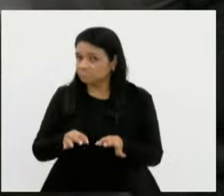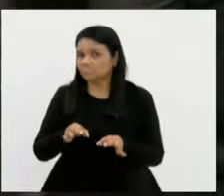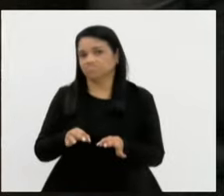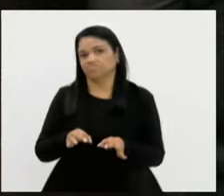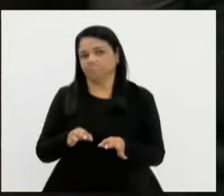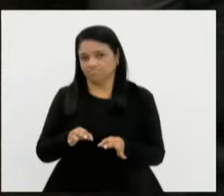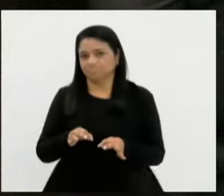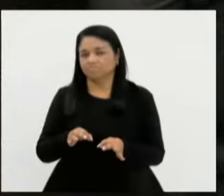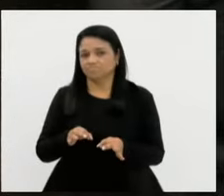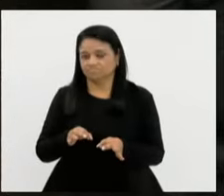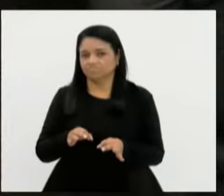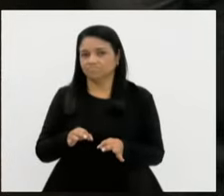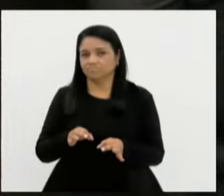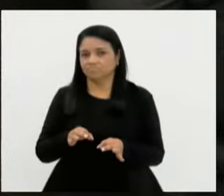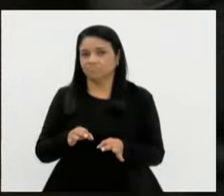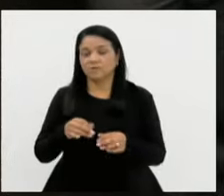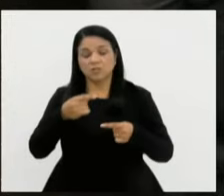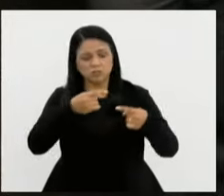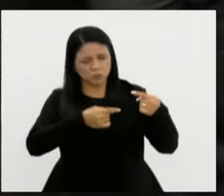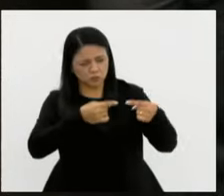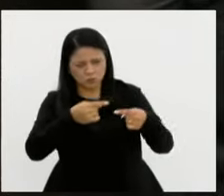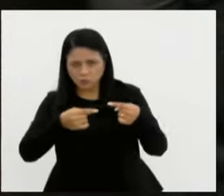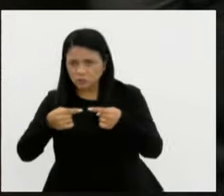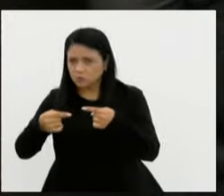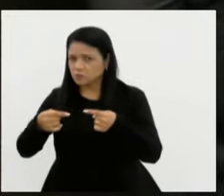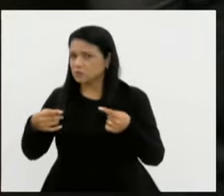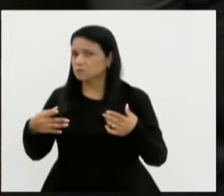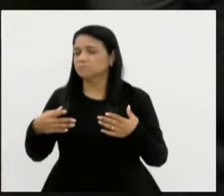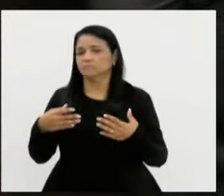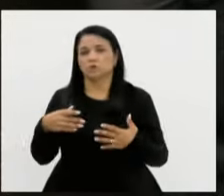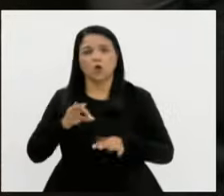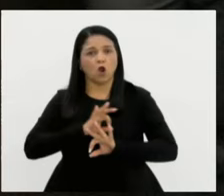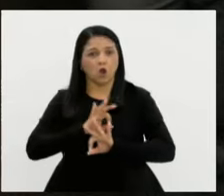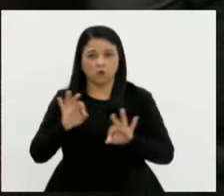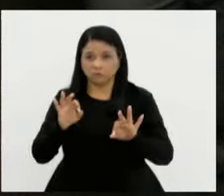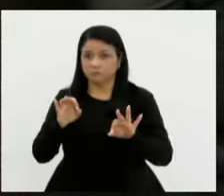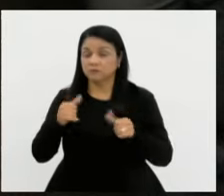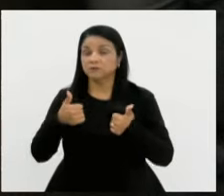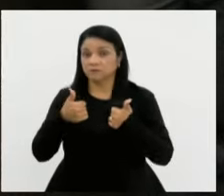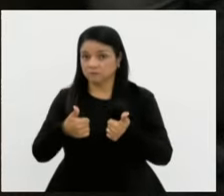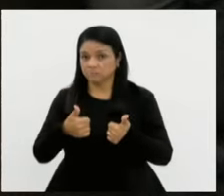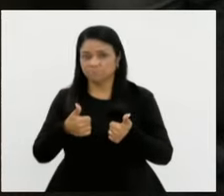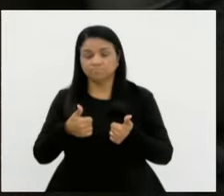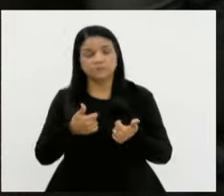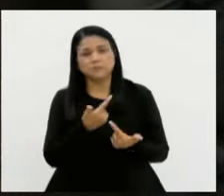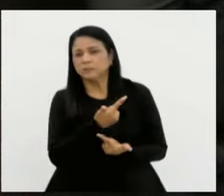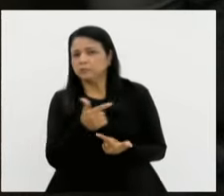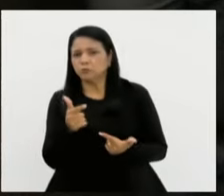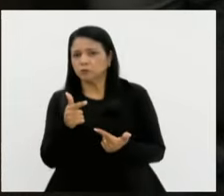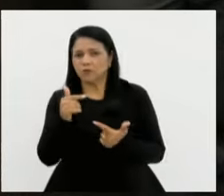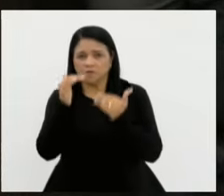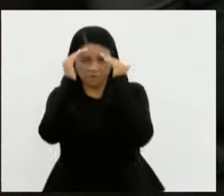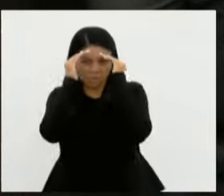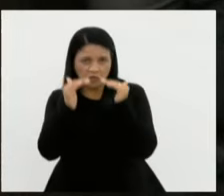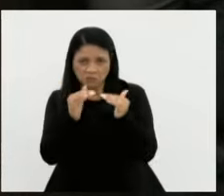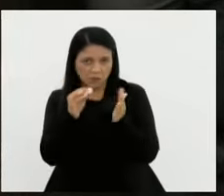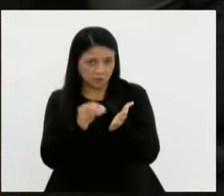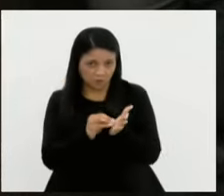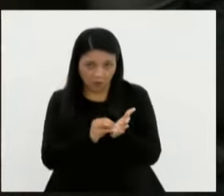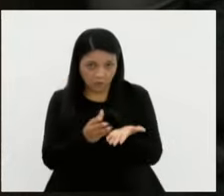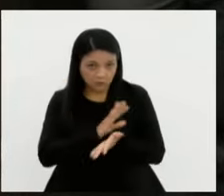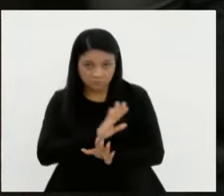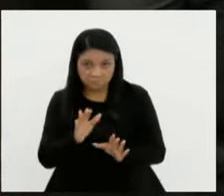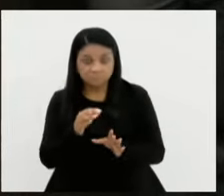As discussões foram em alto nível, não houve nenhum tipo de beligerância. Ao contrário, há